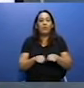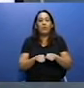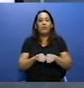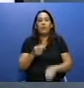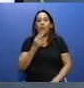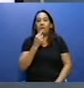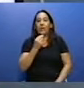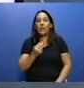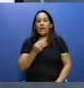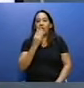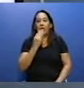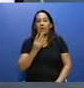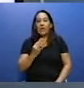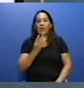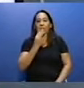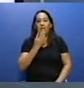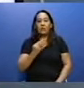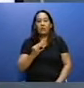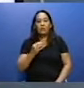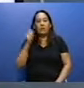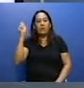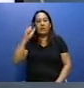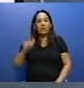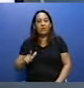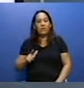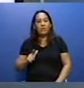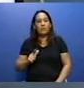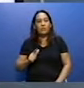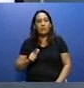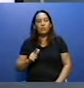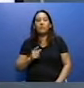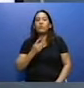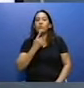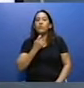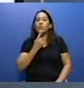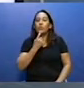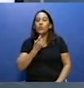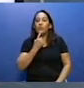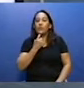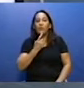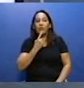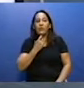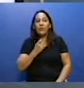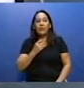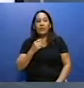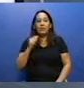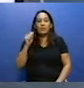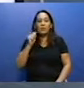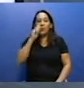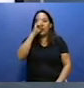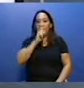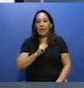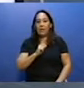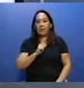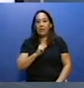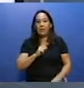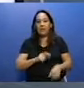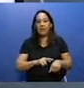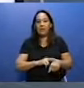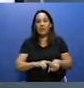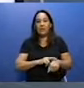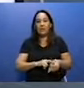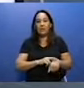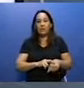Olha, azul. Vermelha, só que é de outro jeito, a vermelha, amarela,